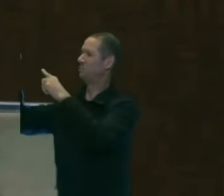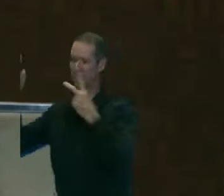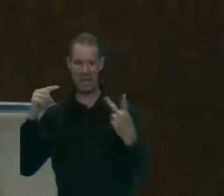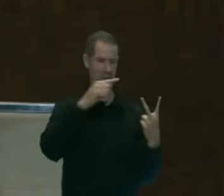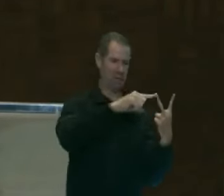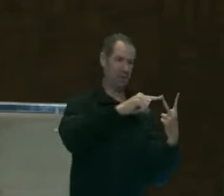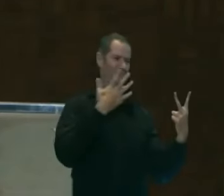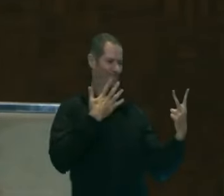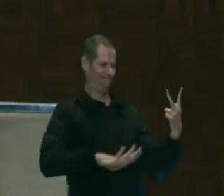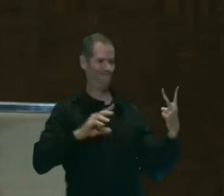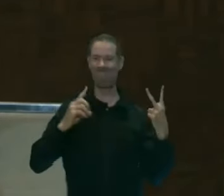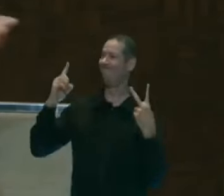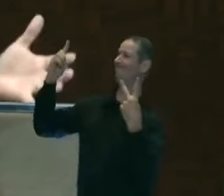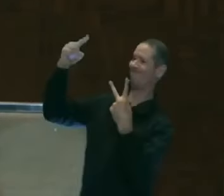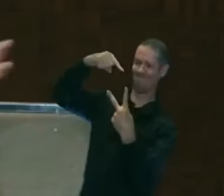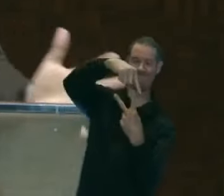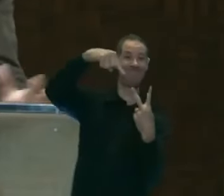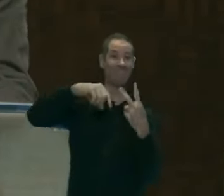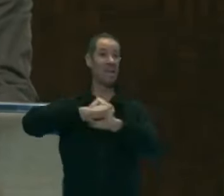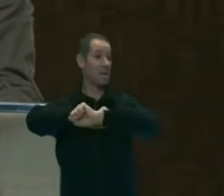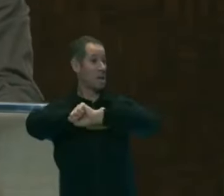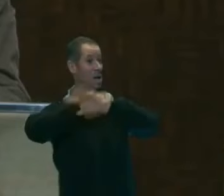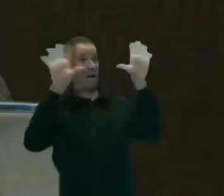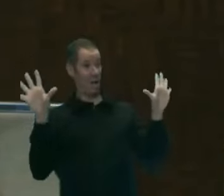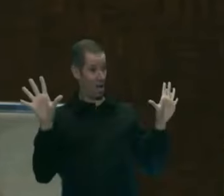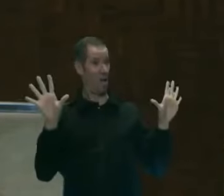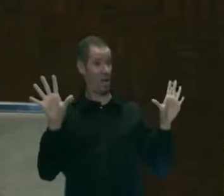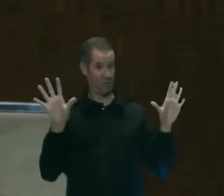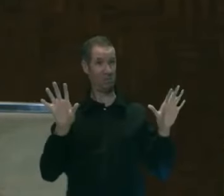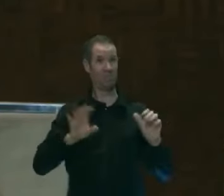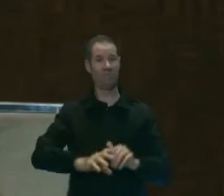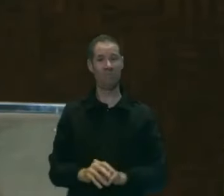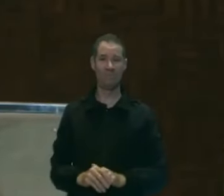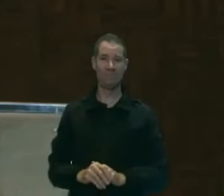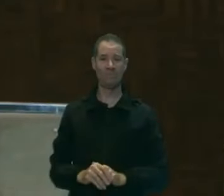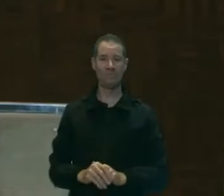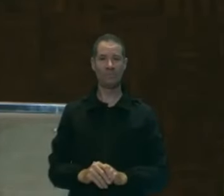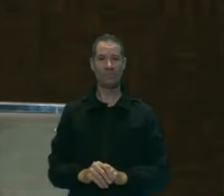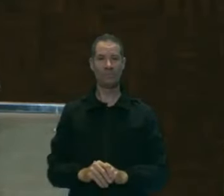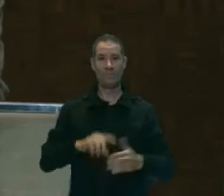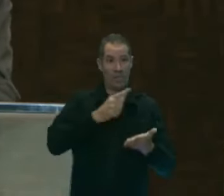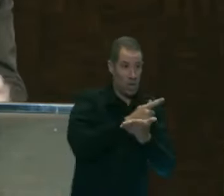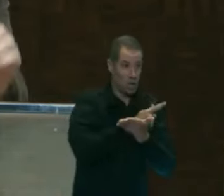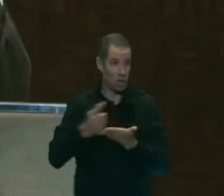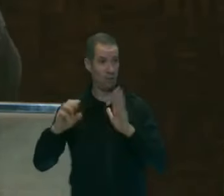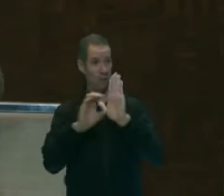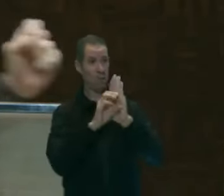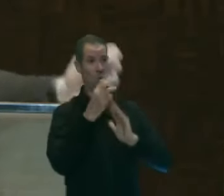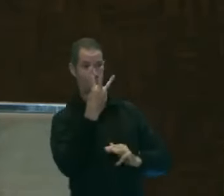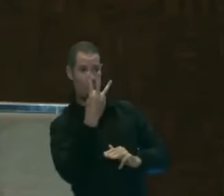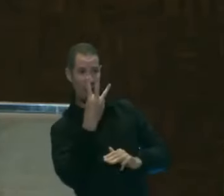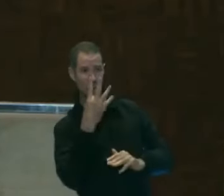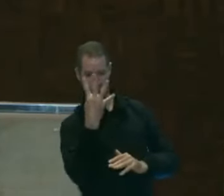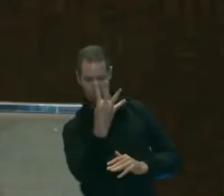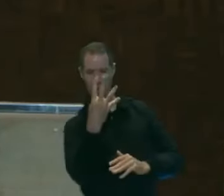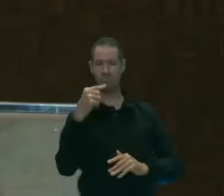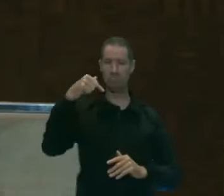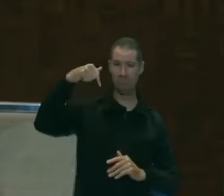agrada. Isso fica claro aqui. Note que em Gênesis 4, versículo